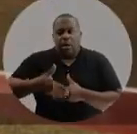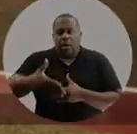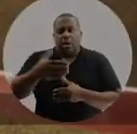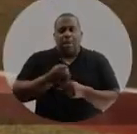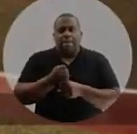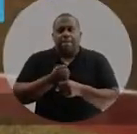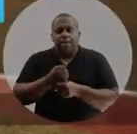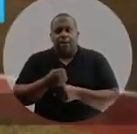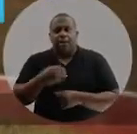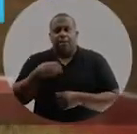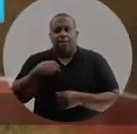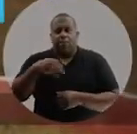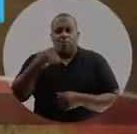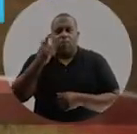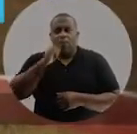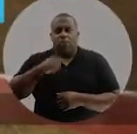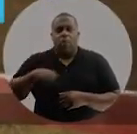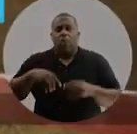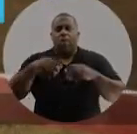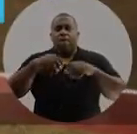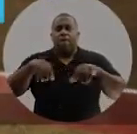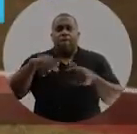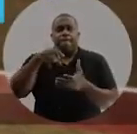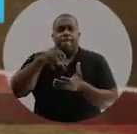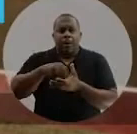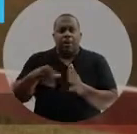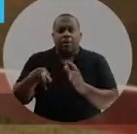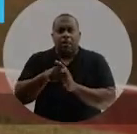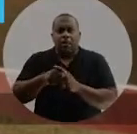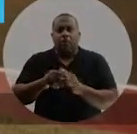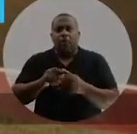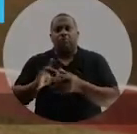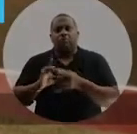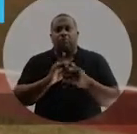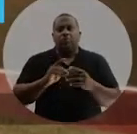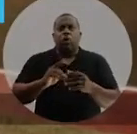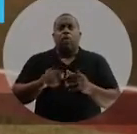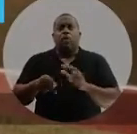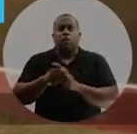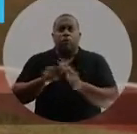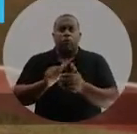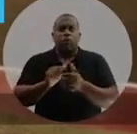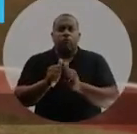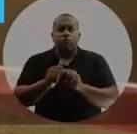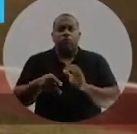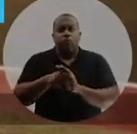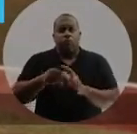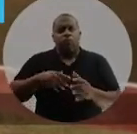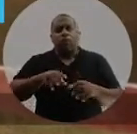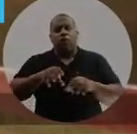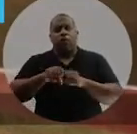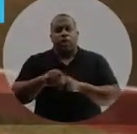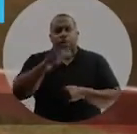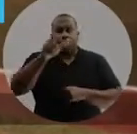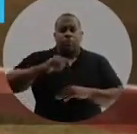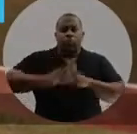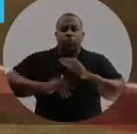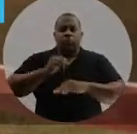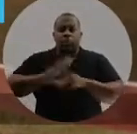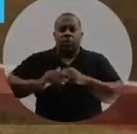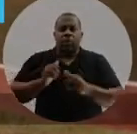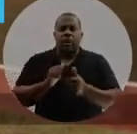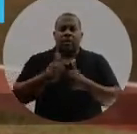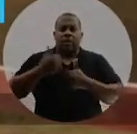anos, Salvador vai ganhar o Parque de Esportes Olímpicos. Vai ser um espaço de excelência para a formação de atletas, para o contraturno